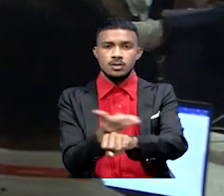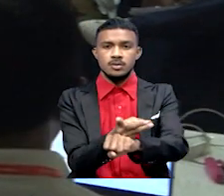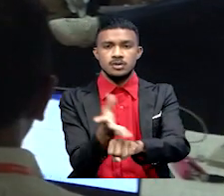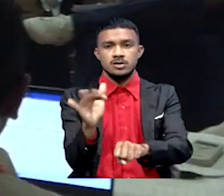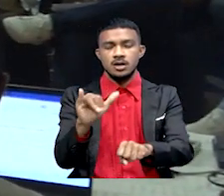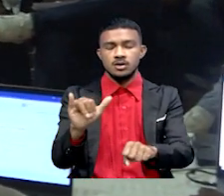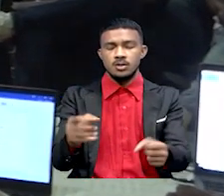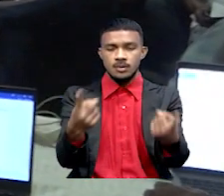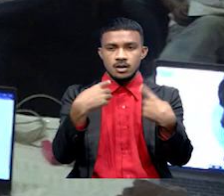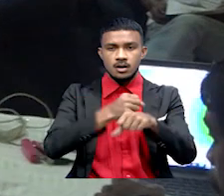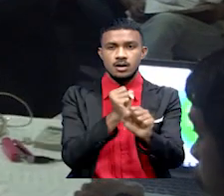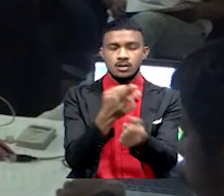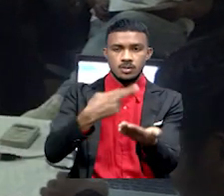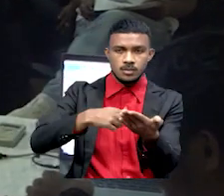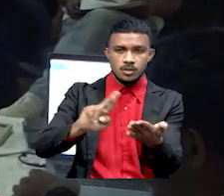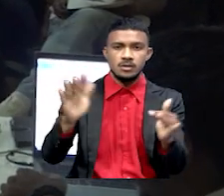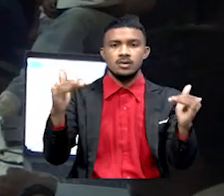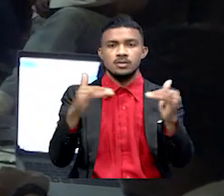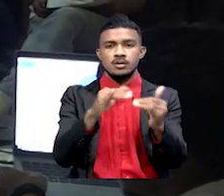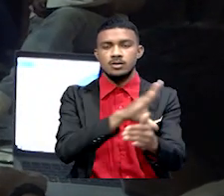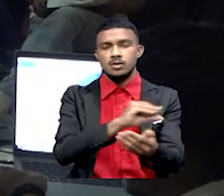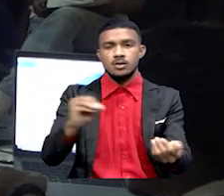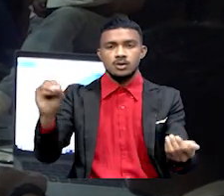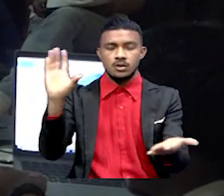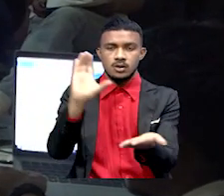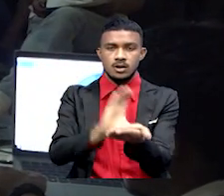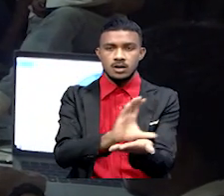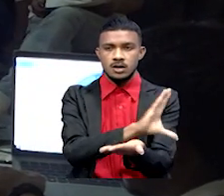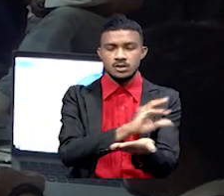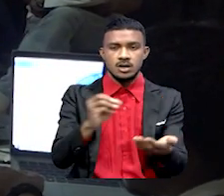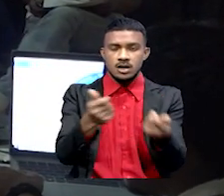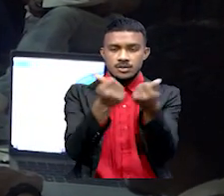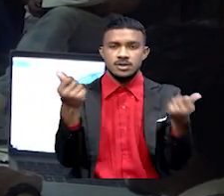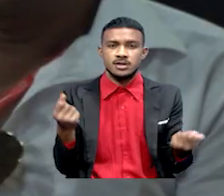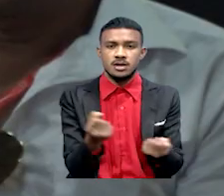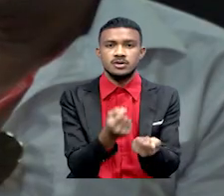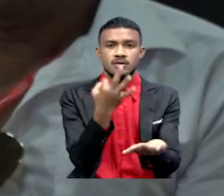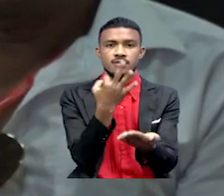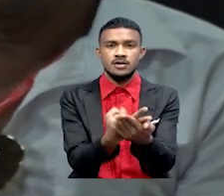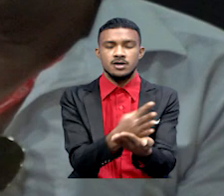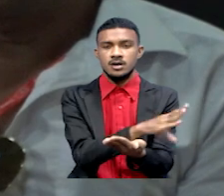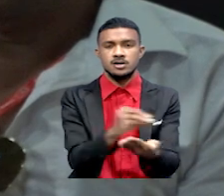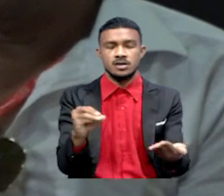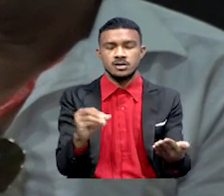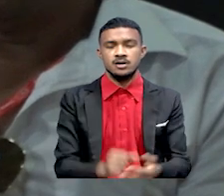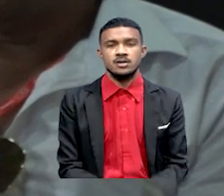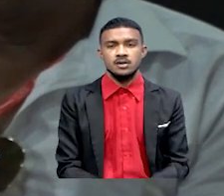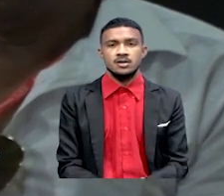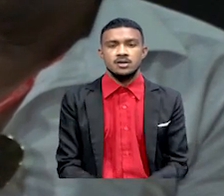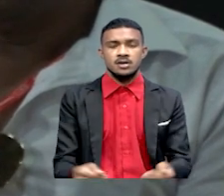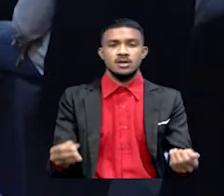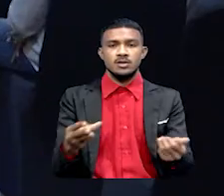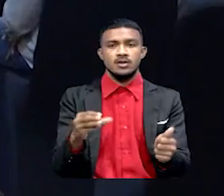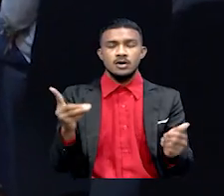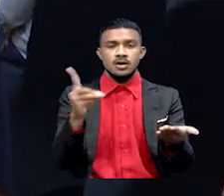tomar a prova hoje em Assembleia, né? Departamento Administração e Finanças, Departamento Técnico, no